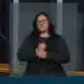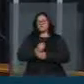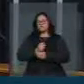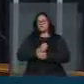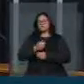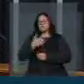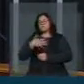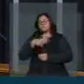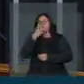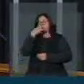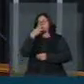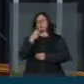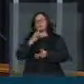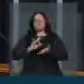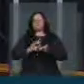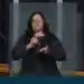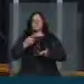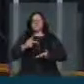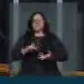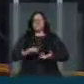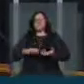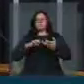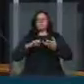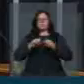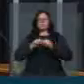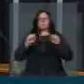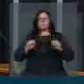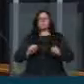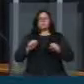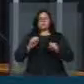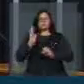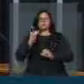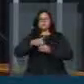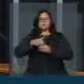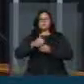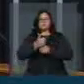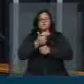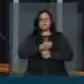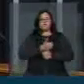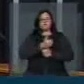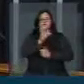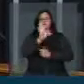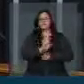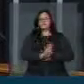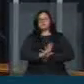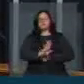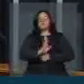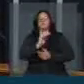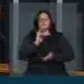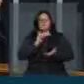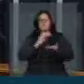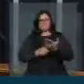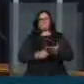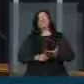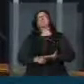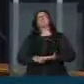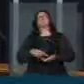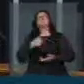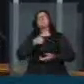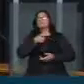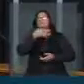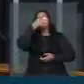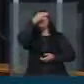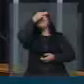Parlamento. O sistema eleitoral brasileiro afirma com máxima